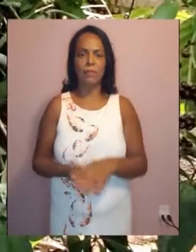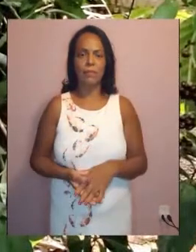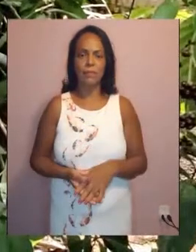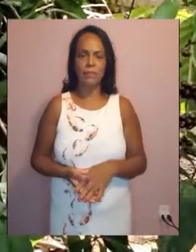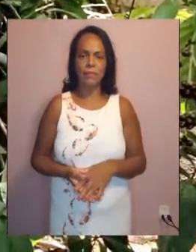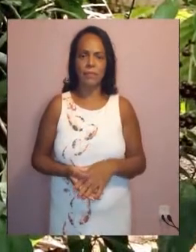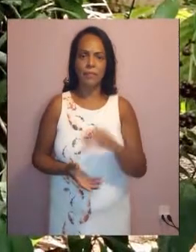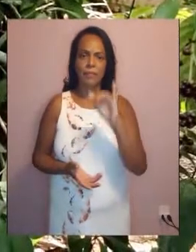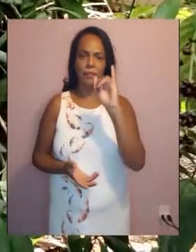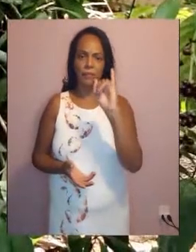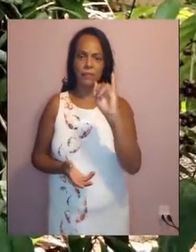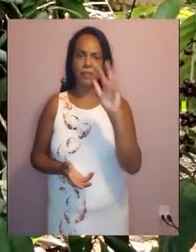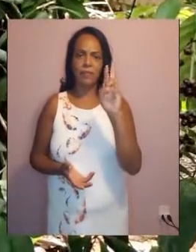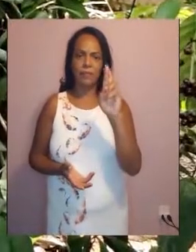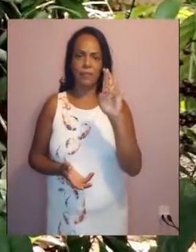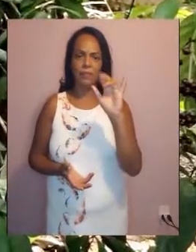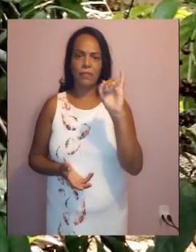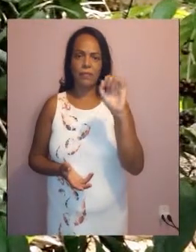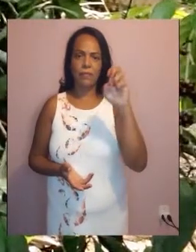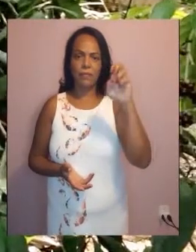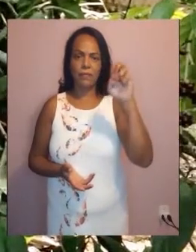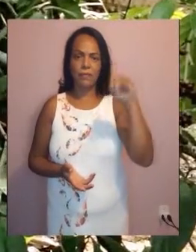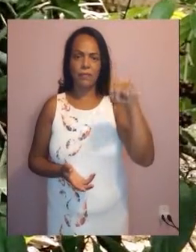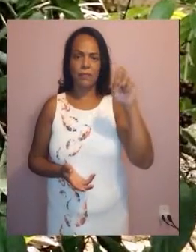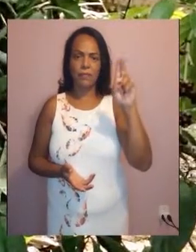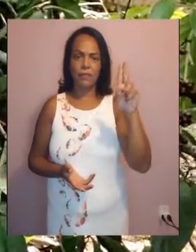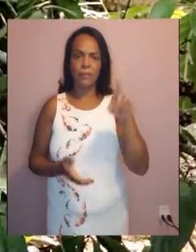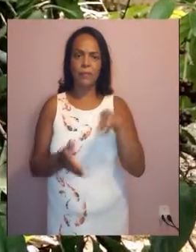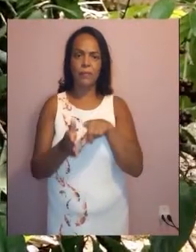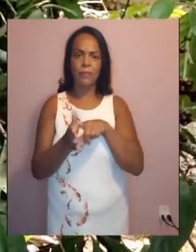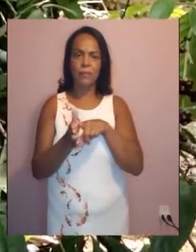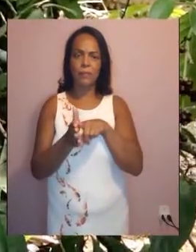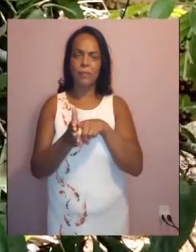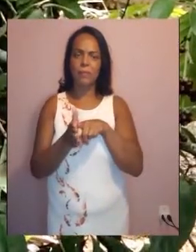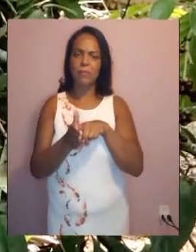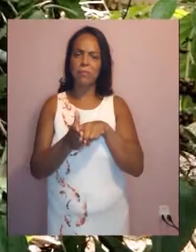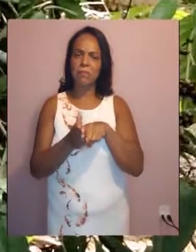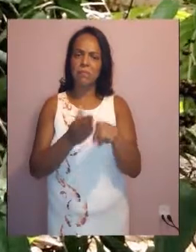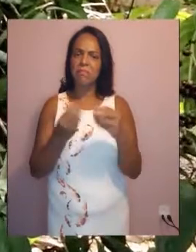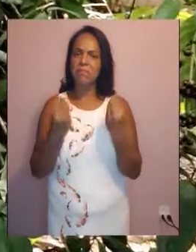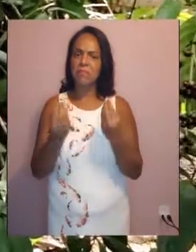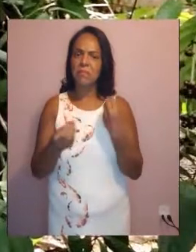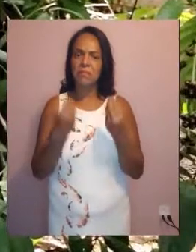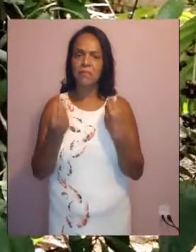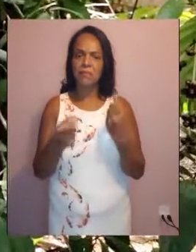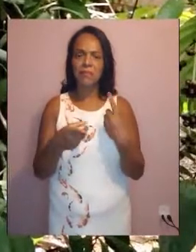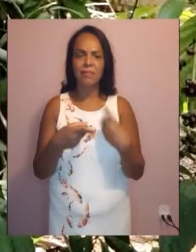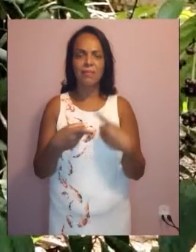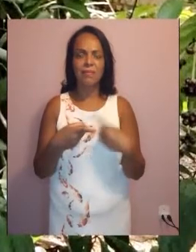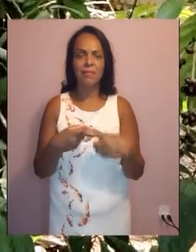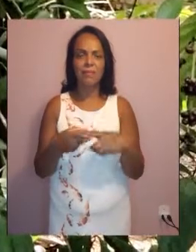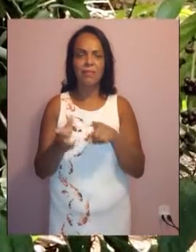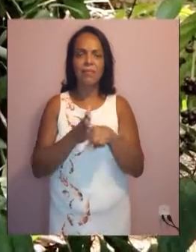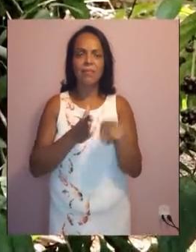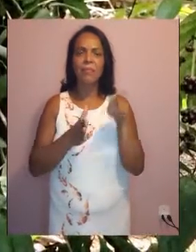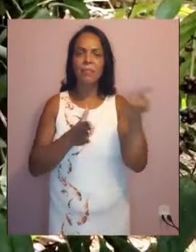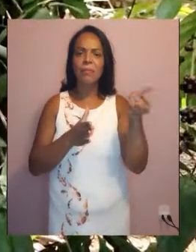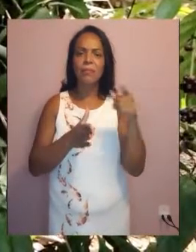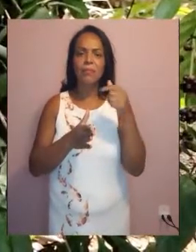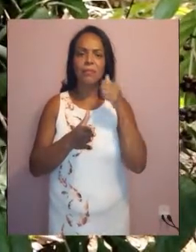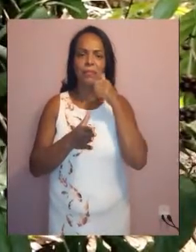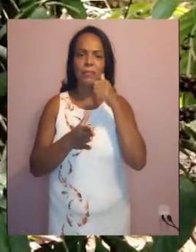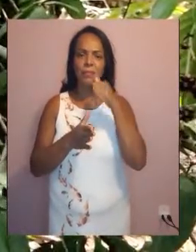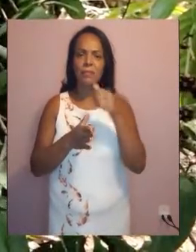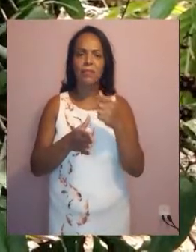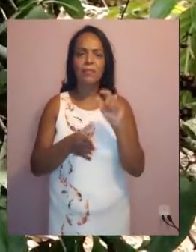E pergunta quem é ela. Aí o Antônio Costa disse, olha, ela disse que se chama